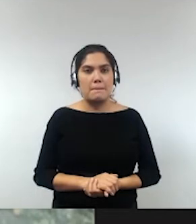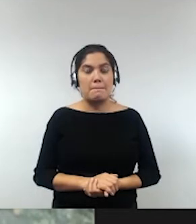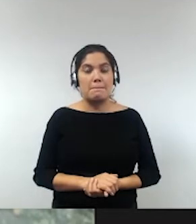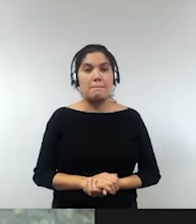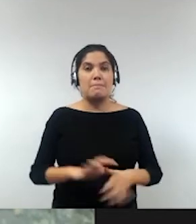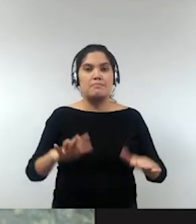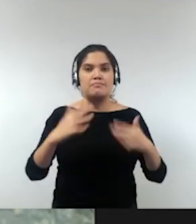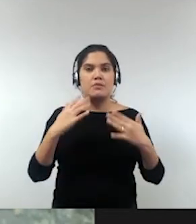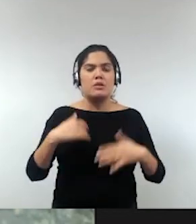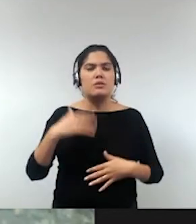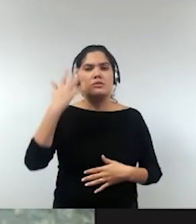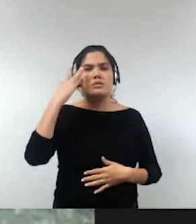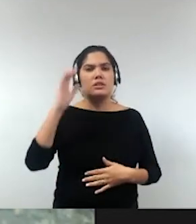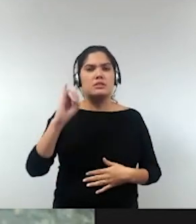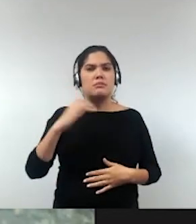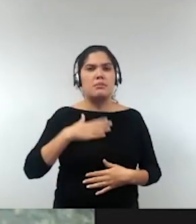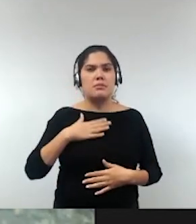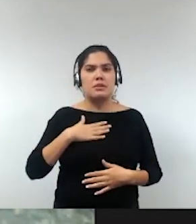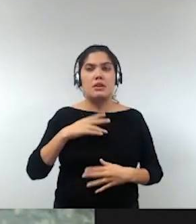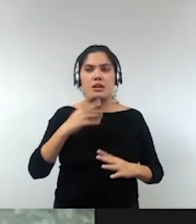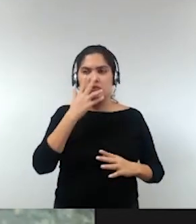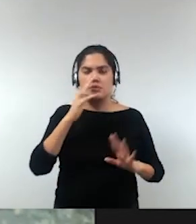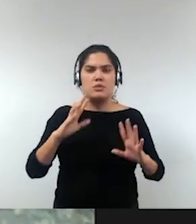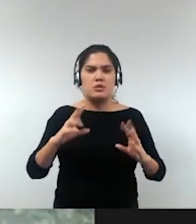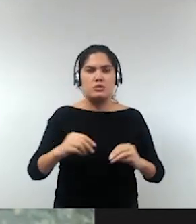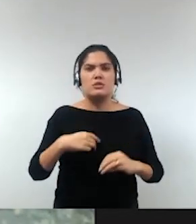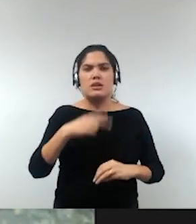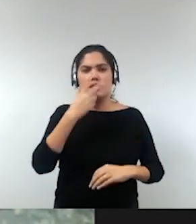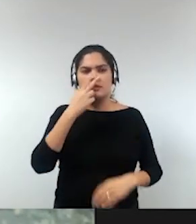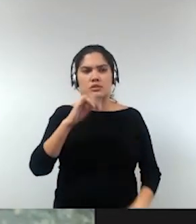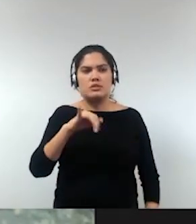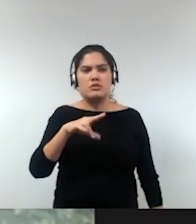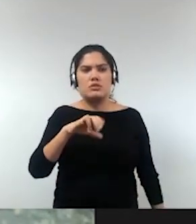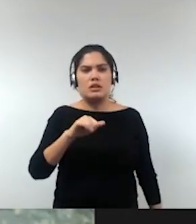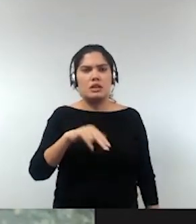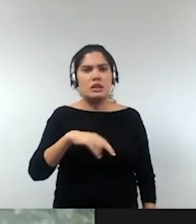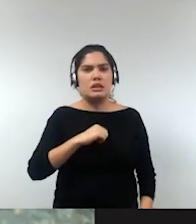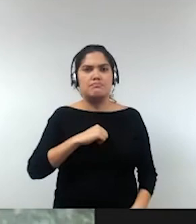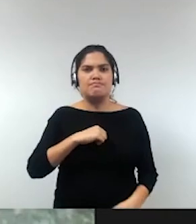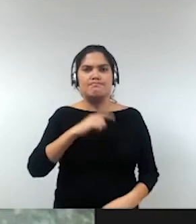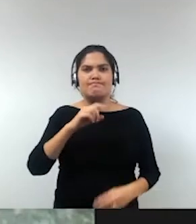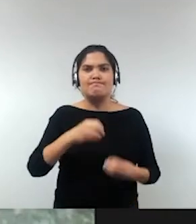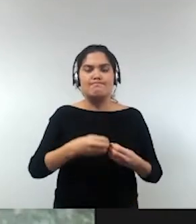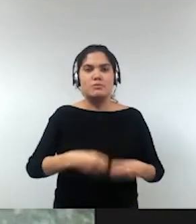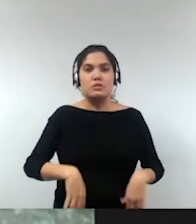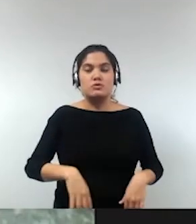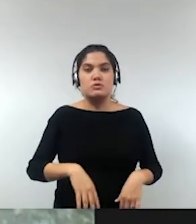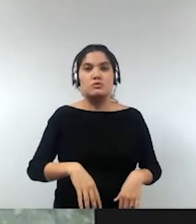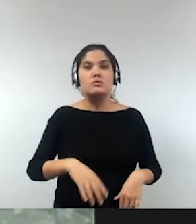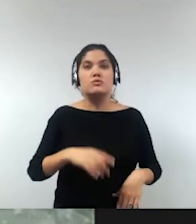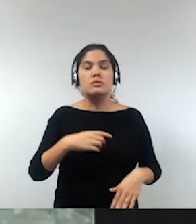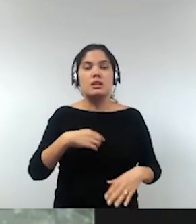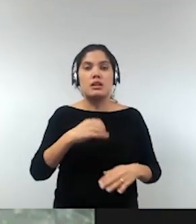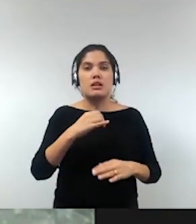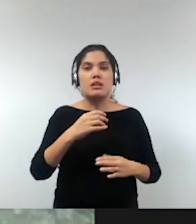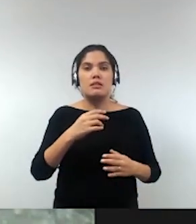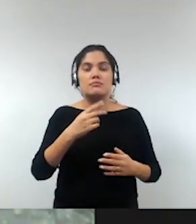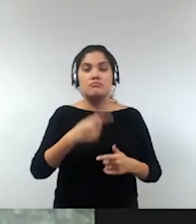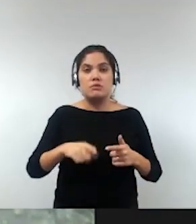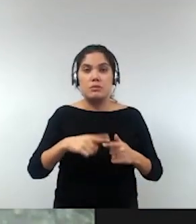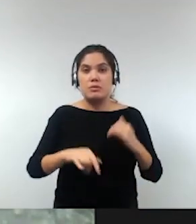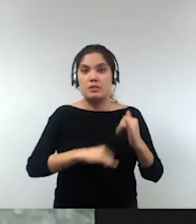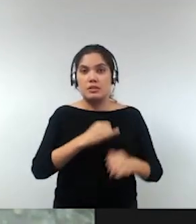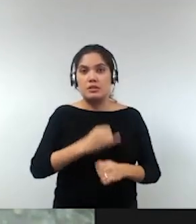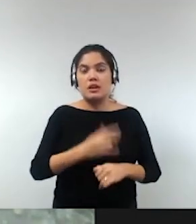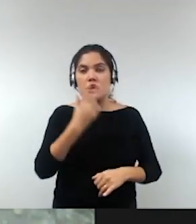Gente, eu não sei se foi para mim, mas eu acho que para todos, acho que a Juliana caiu, né? Então, vamos esperar, eu queria, enquanto ela volta, ela com